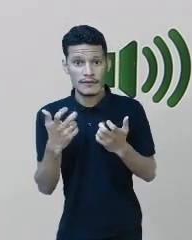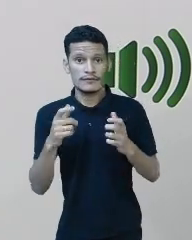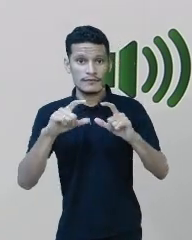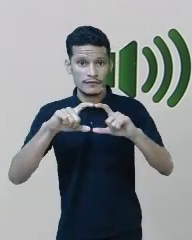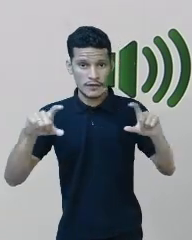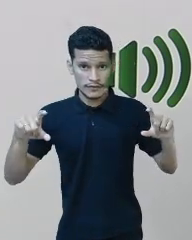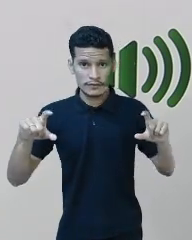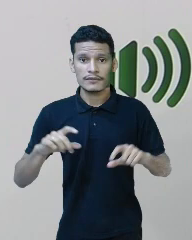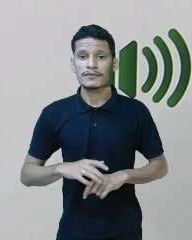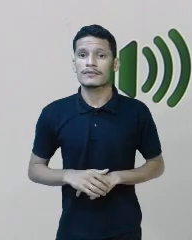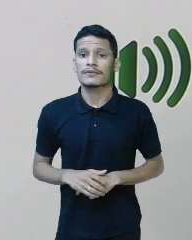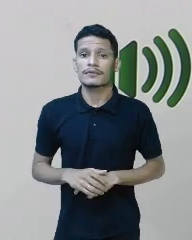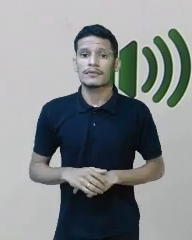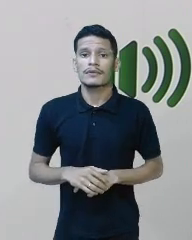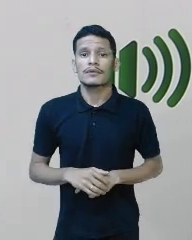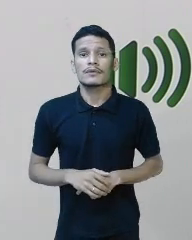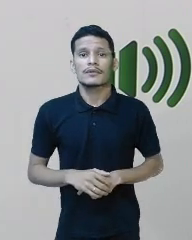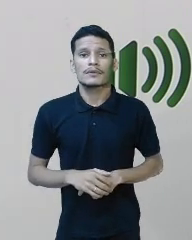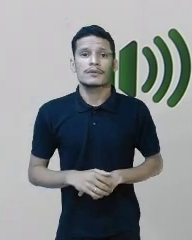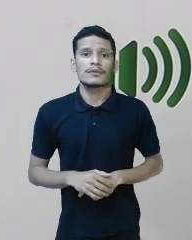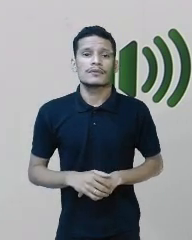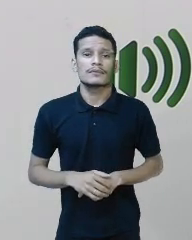frases. Primeira